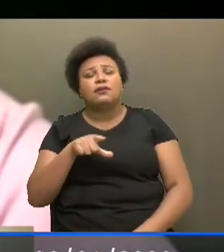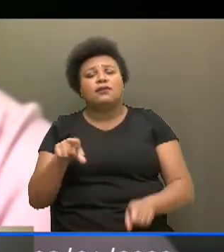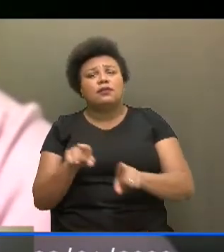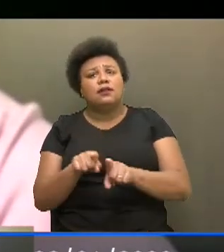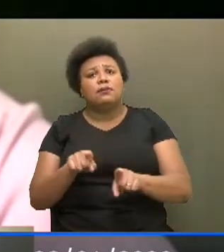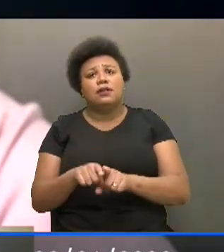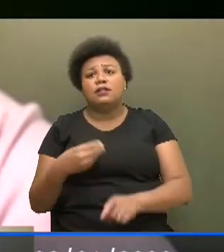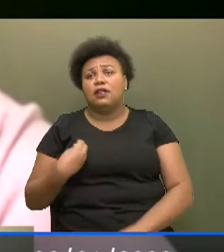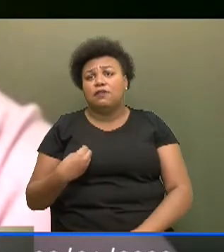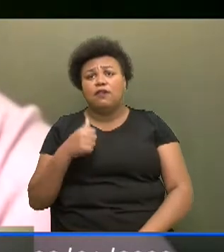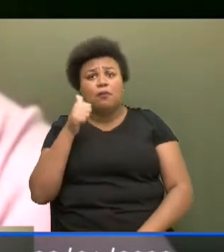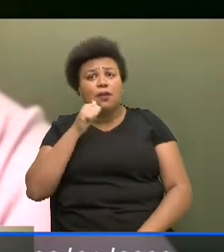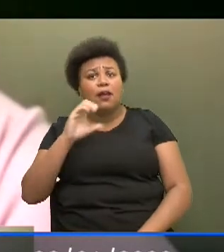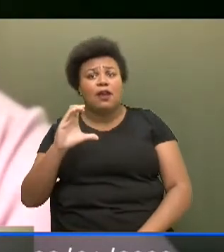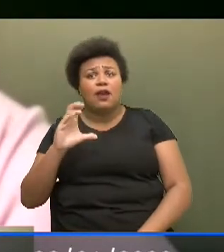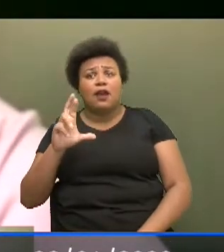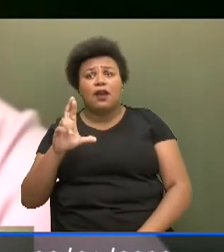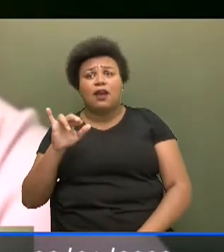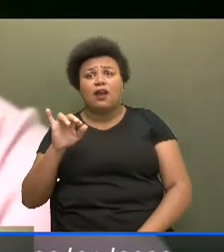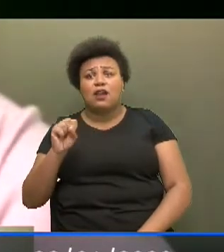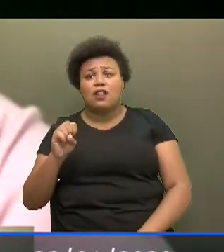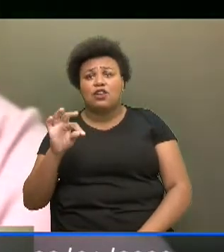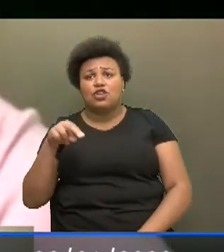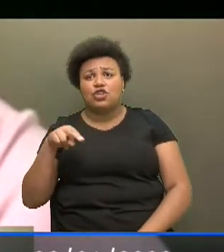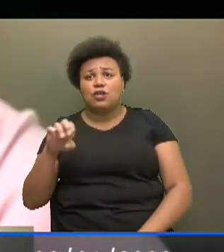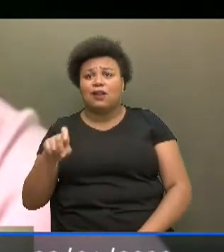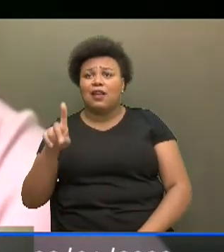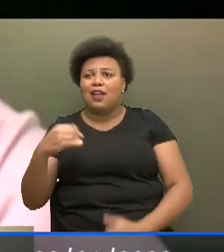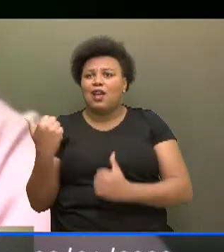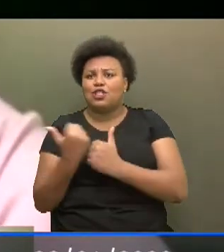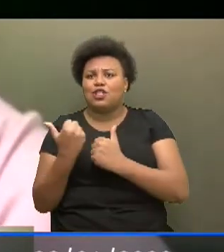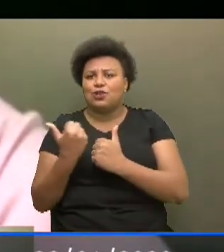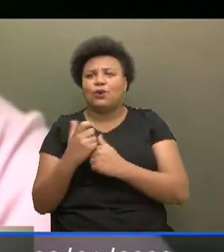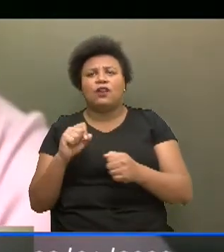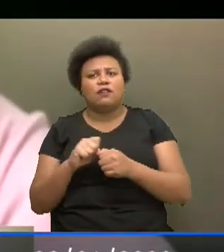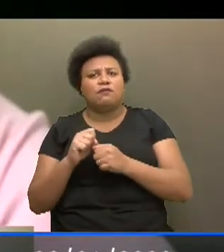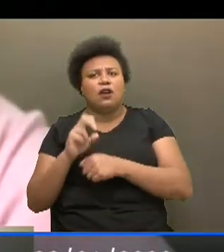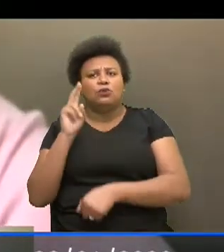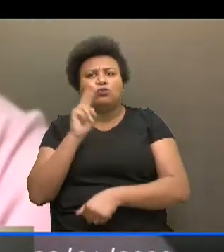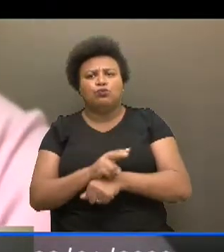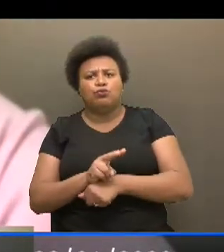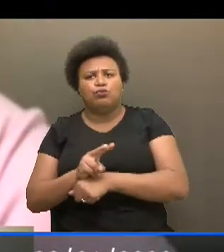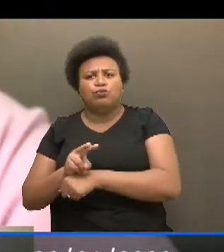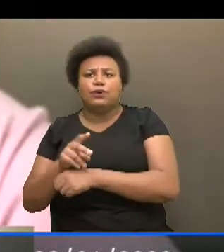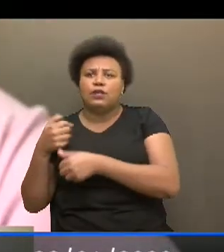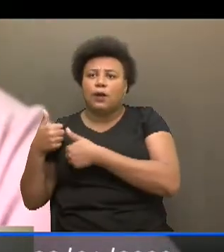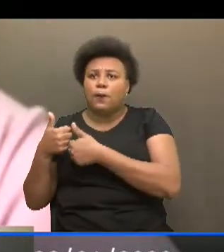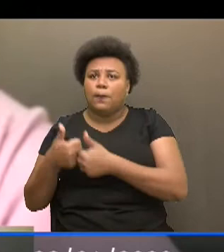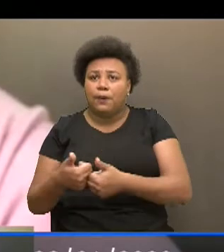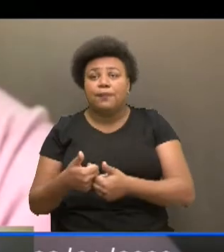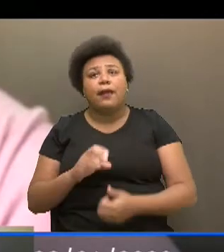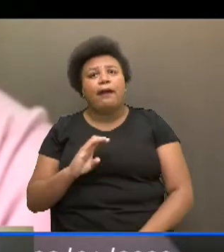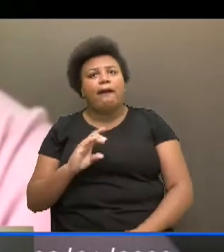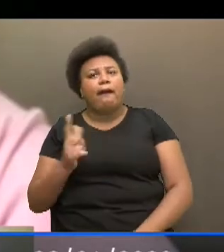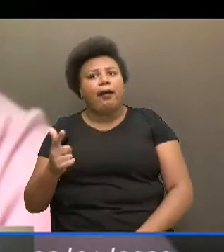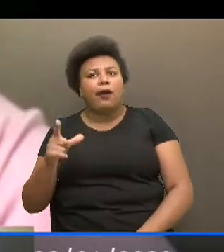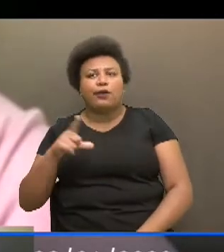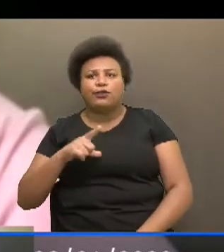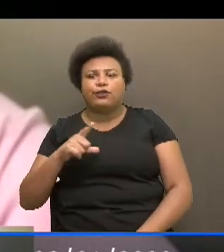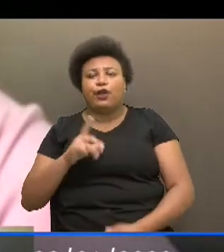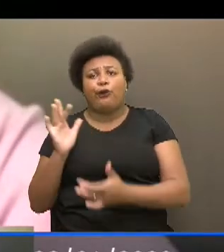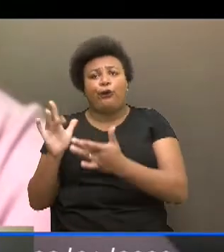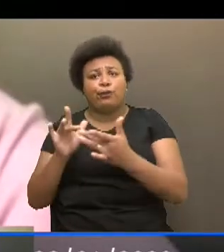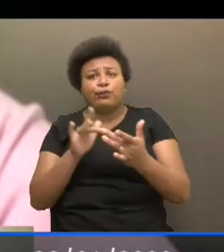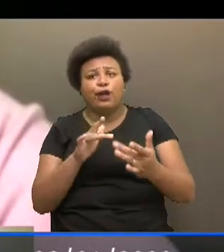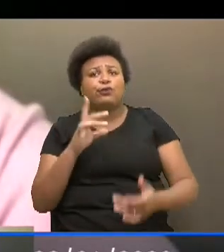a Cristiane, que também é assessora do nosso gabinete, para também fazer todo esse monitoramento e acompanhamento. É claro que a gente tem contato direto com